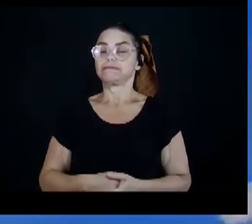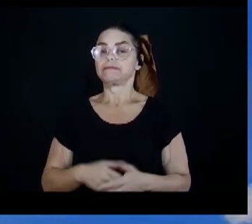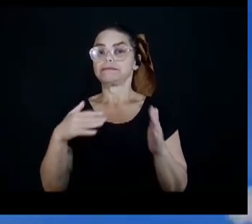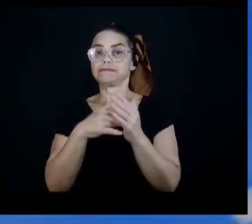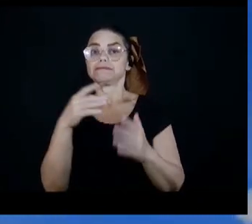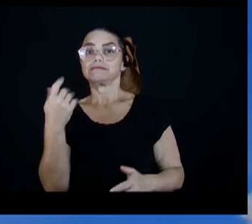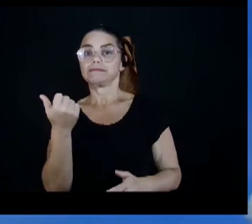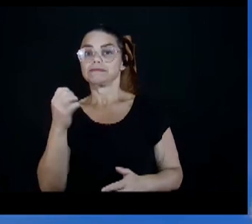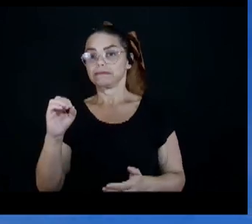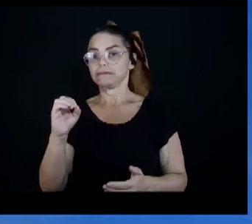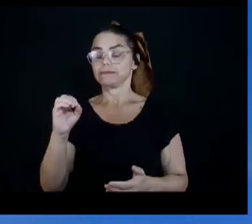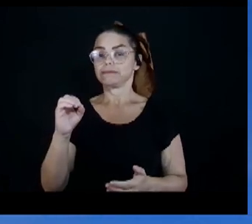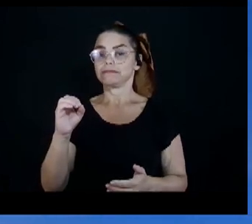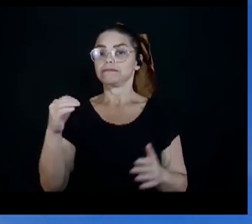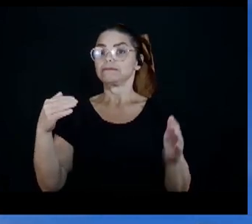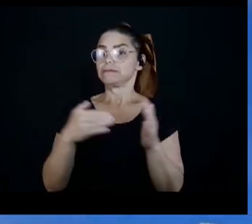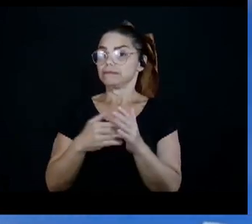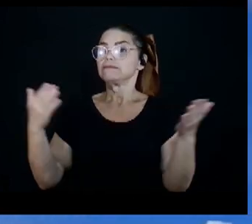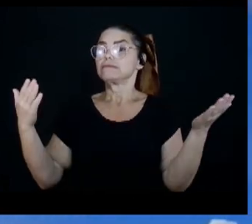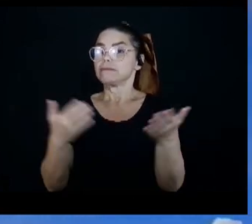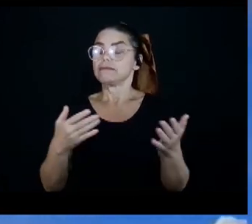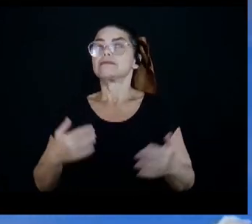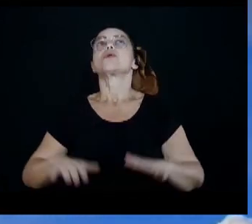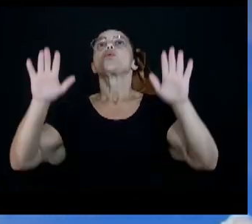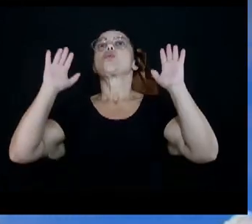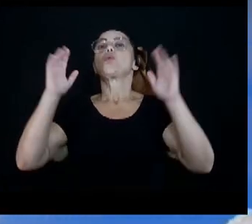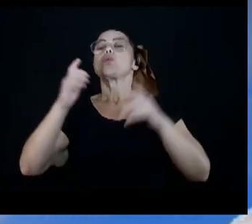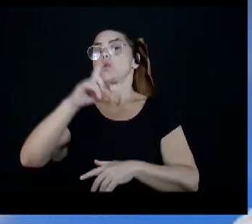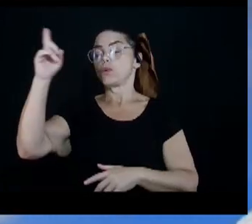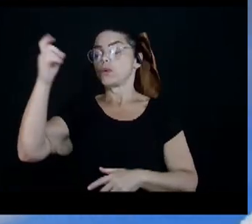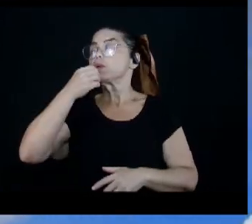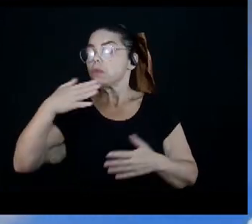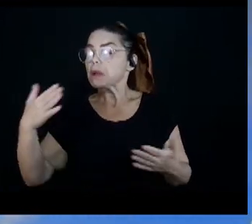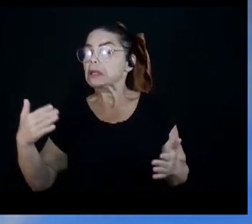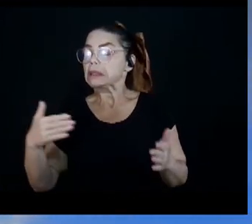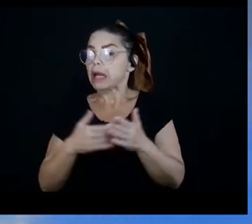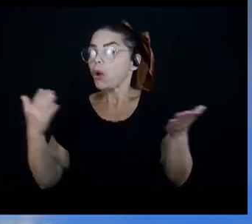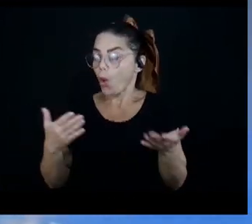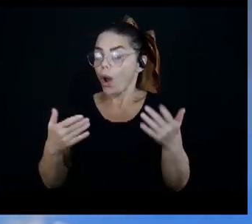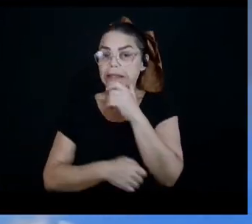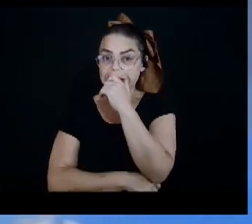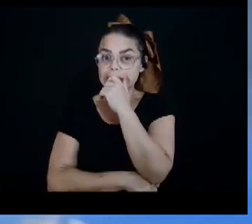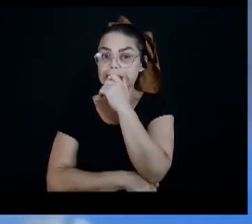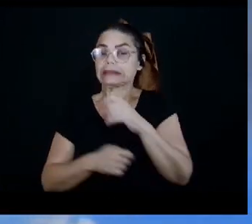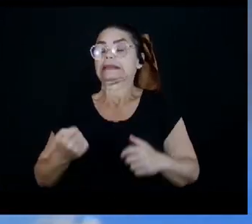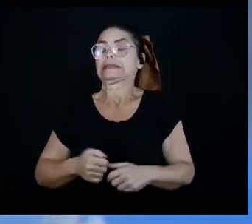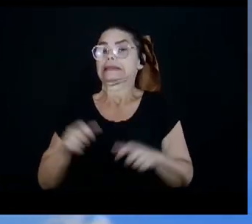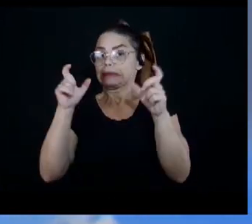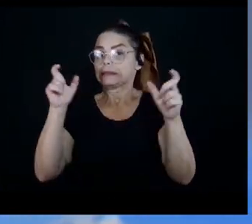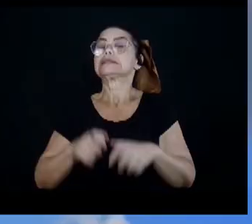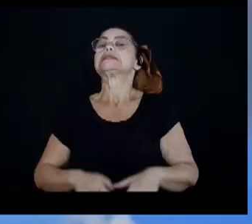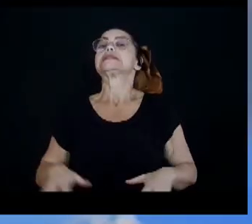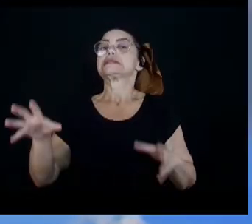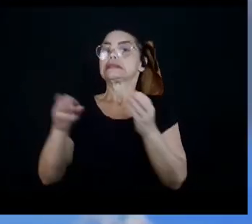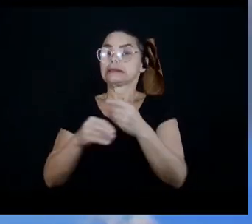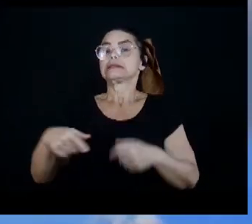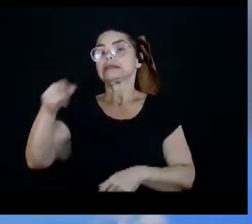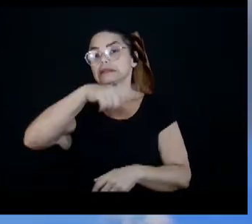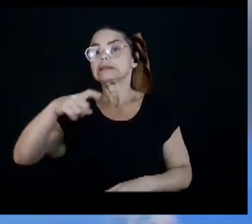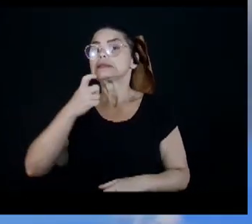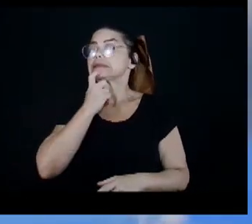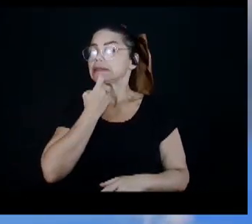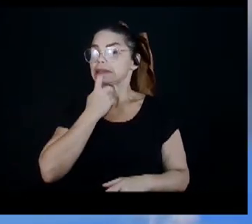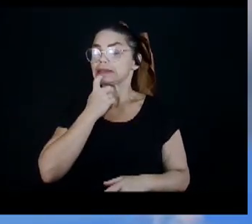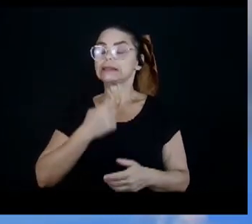hoje, mas graças ao bom Deus está tudo tranquilo por enquanto, O alerta incluiu sim a região aqui de Campinas. E a previsão